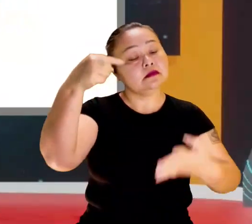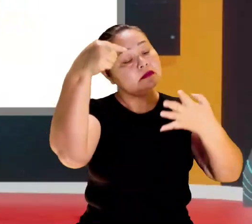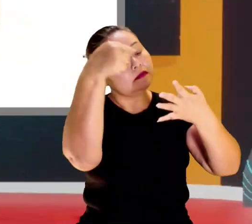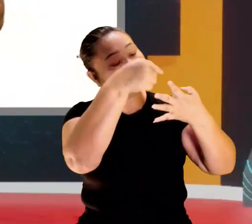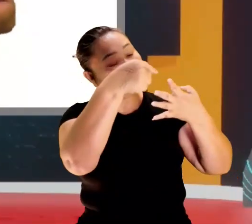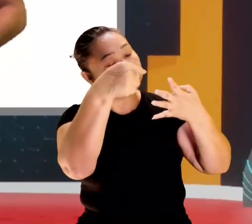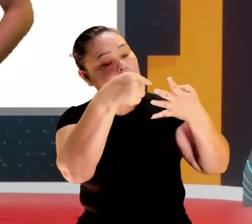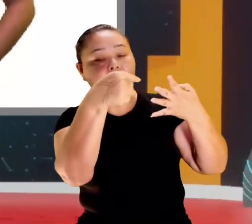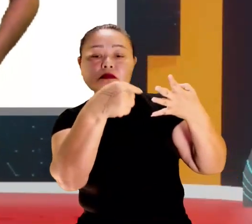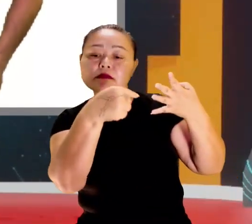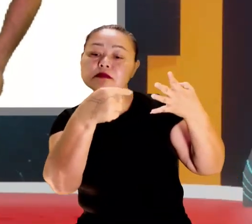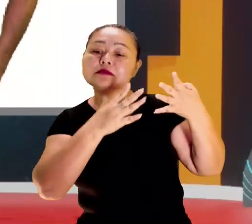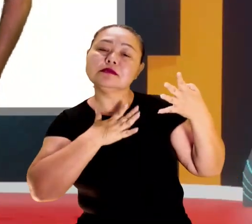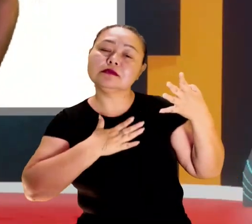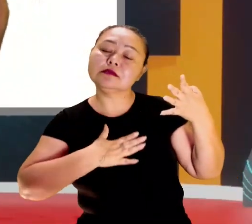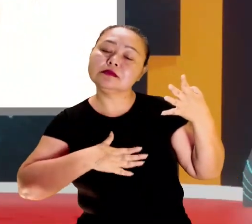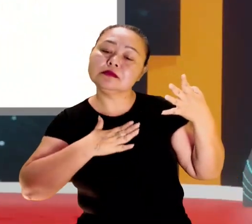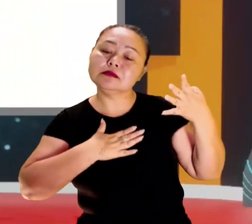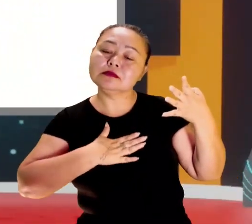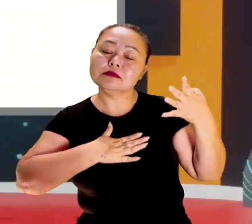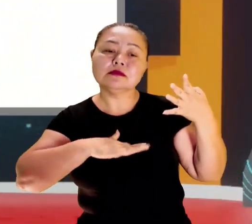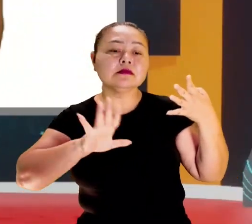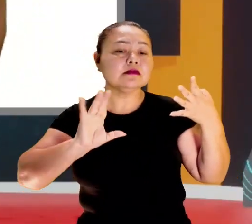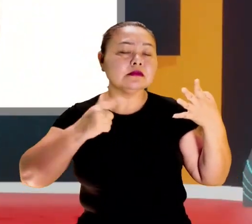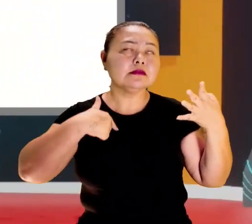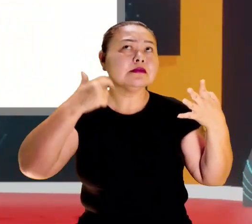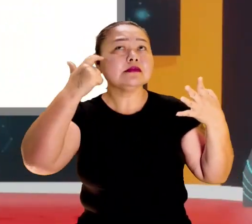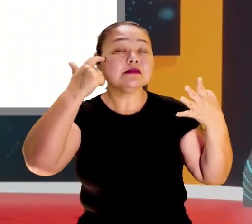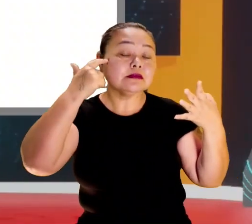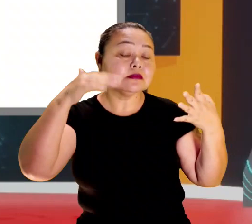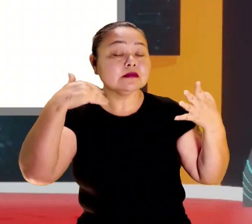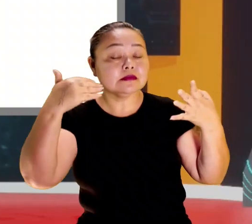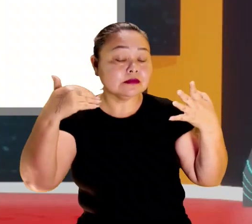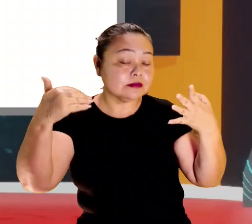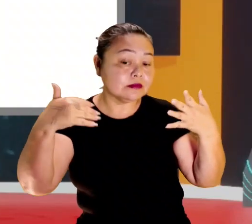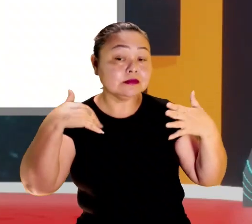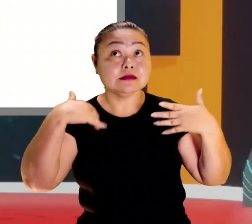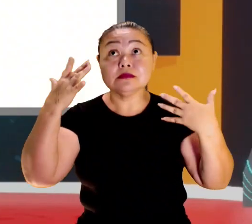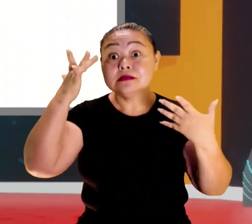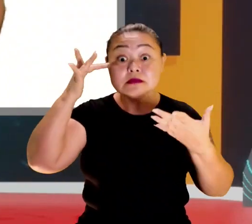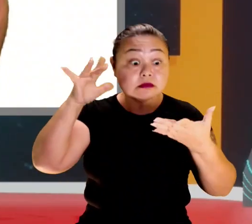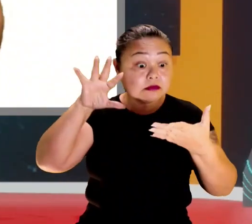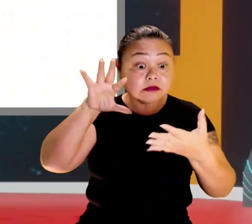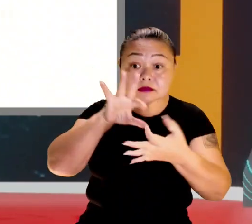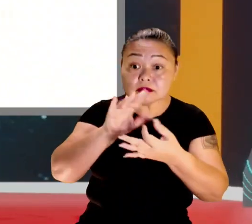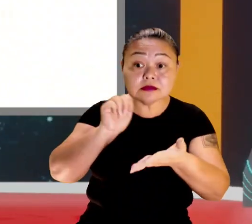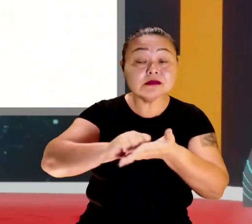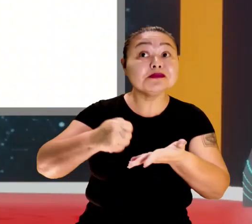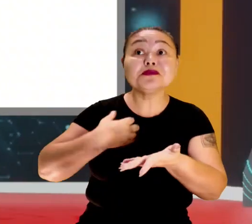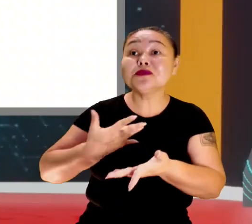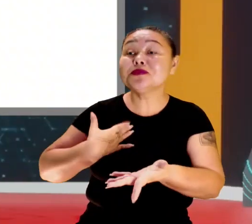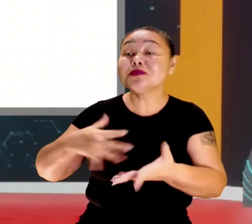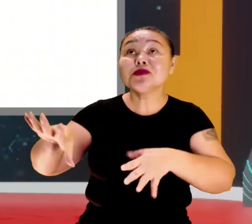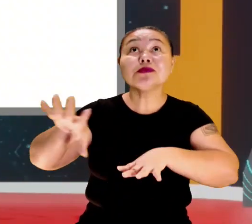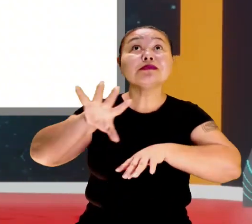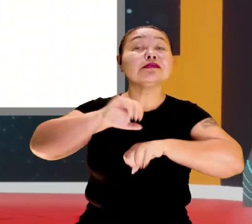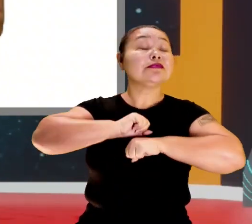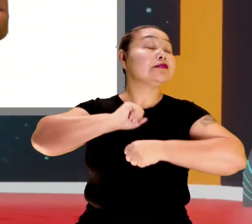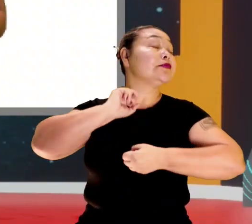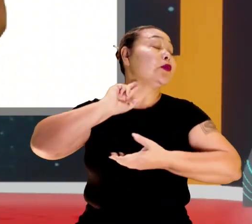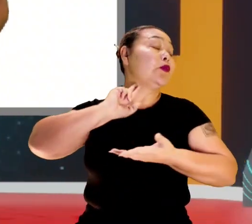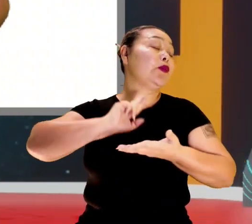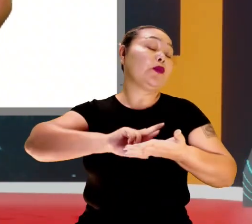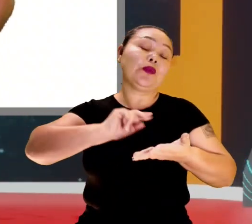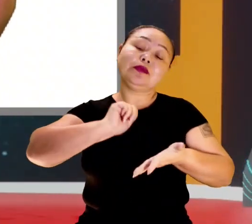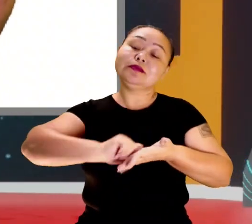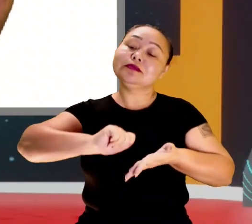é bem tranquilo, né? Aí você, mas vou ter que ficar pensando nesses passos, depois vai ser automático, vai ser natural. Né? De fato, você já vai resolvendo